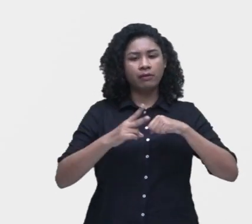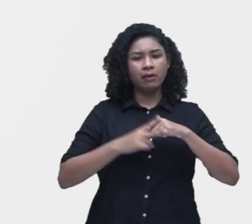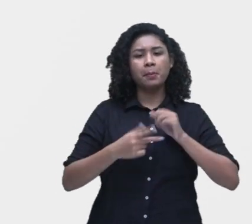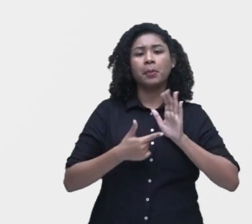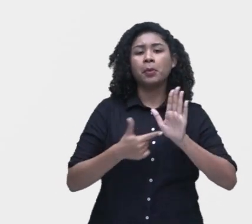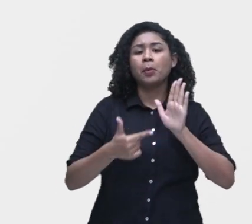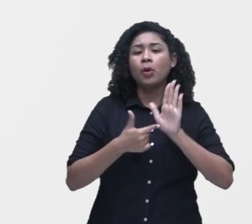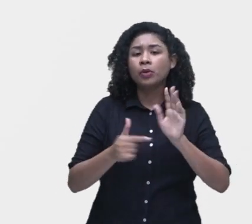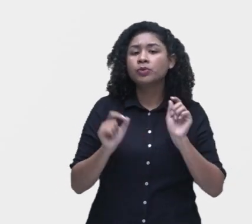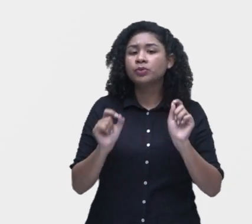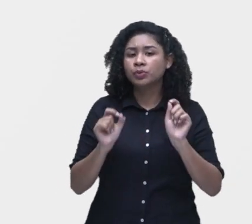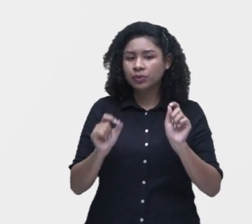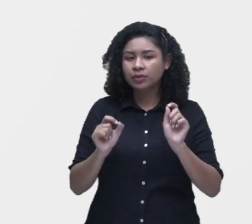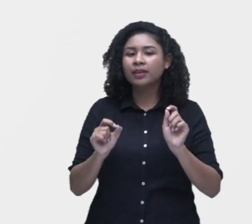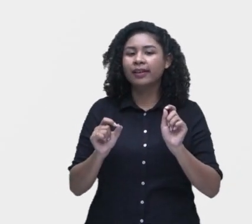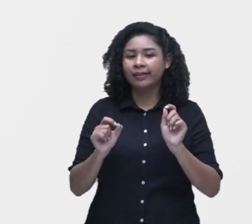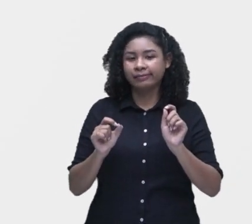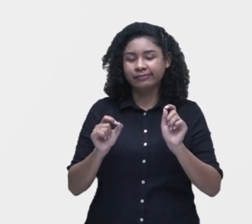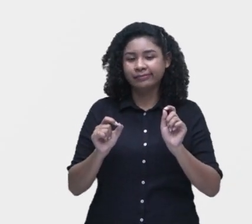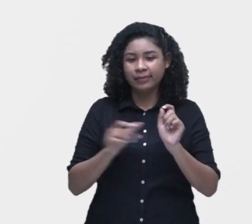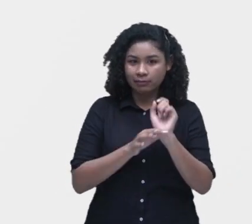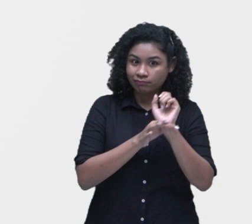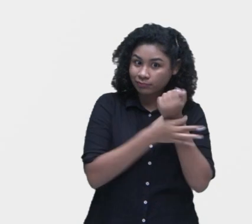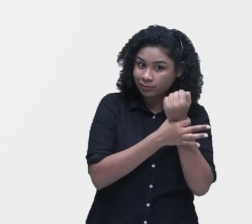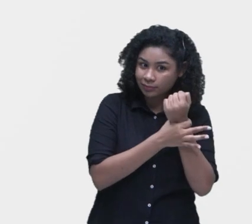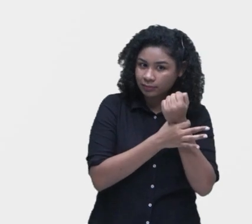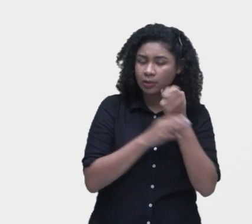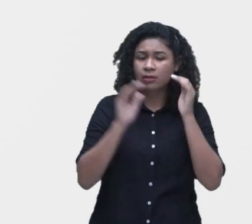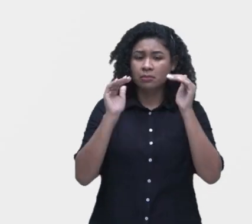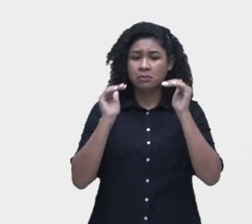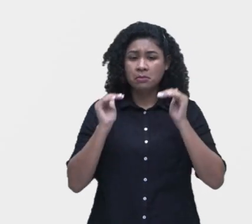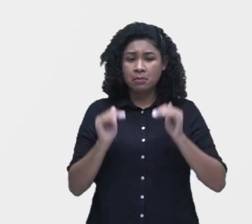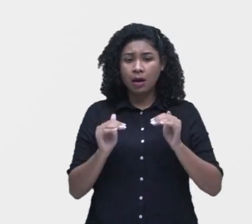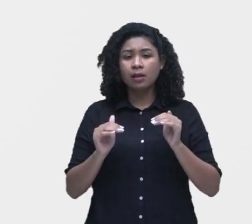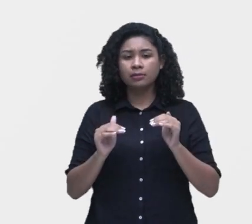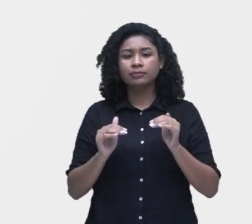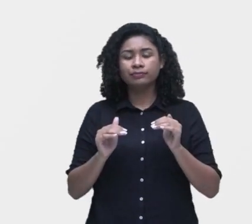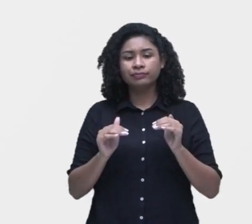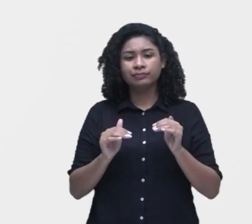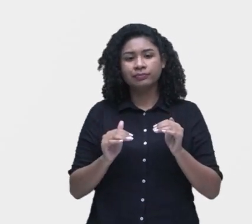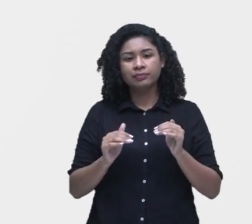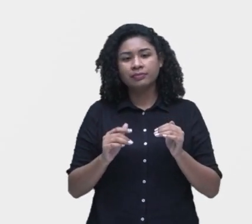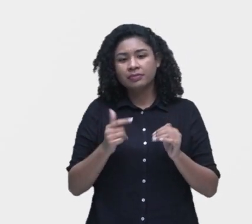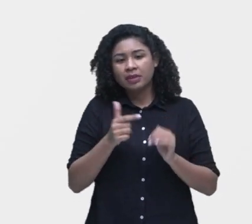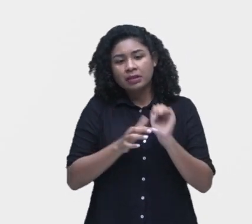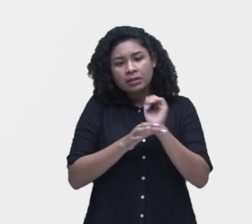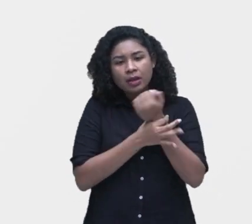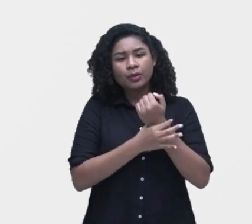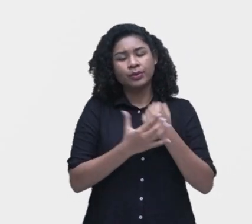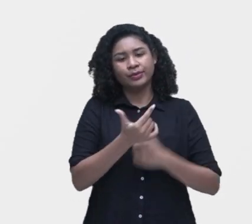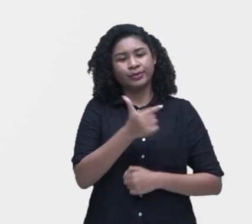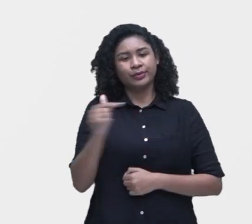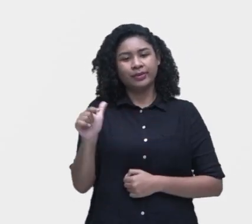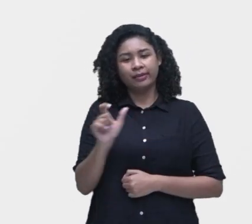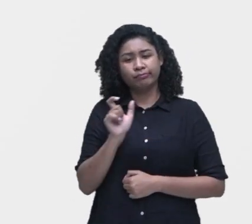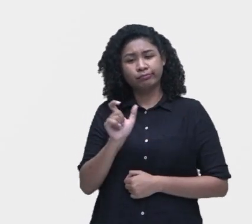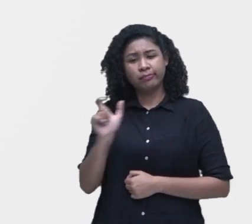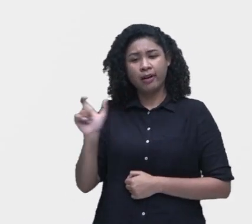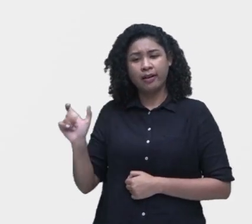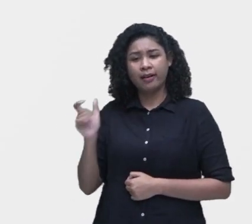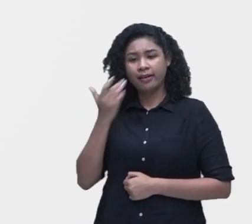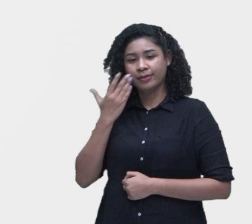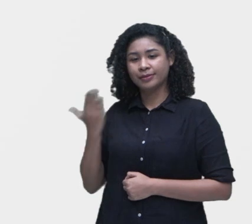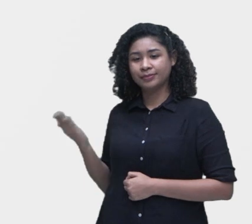esfriou. E no modo subjuntivo, na terceira estrofe, estão gritasse, gemesse, tocasse, cansasse